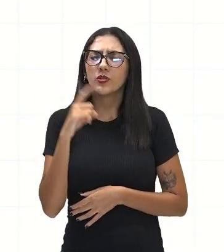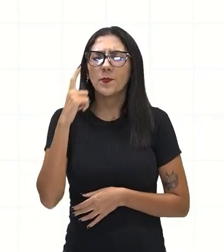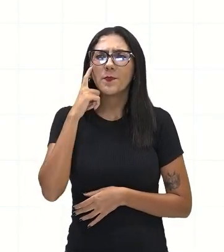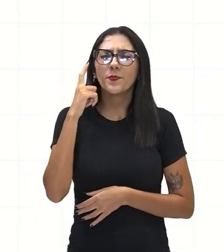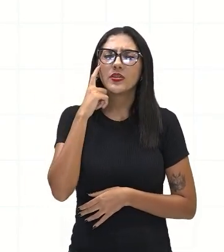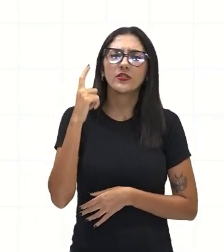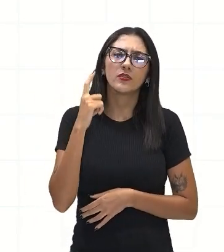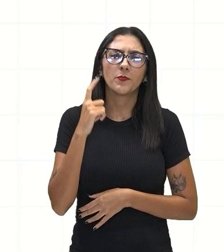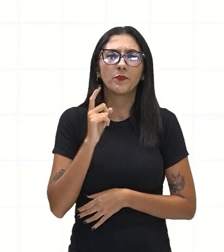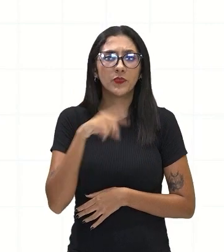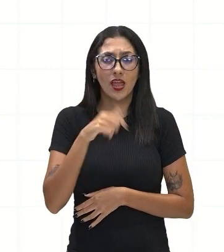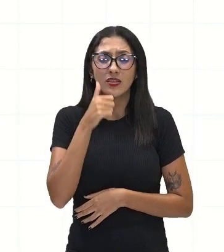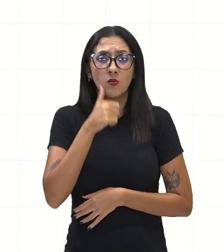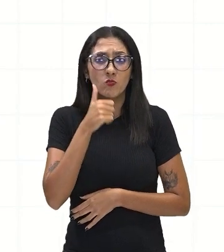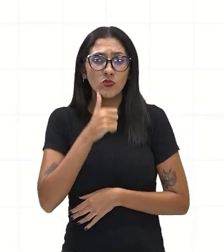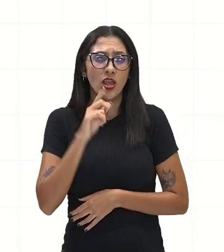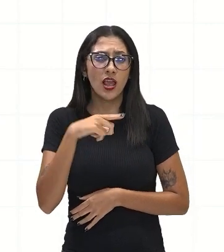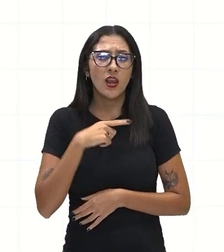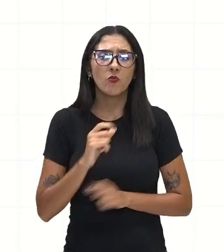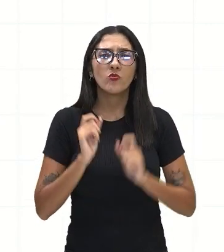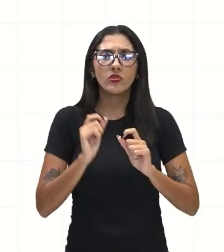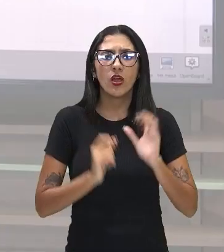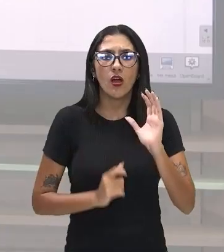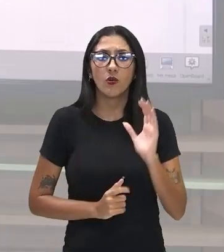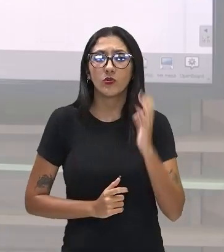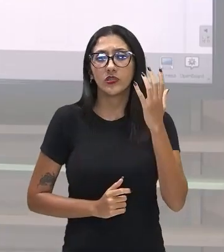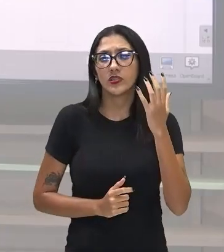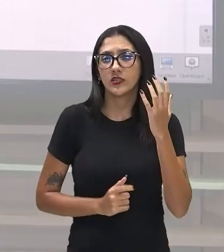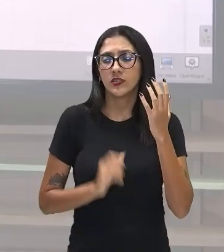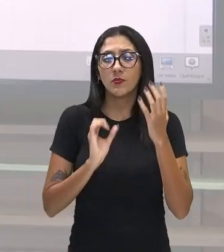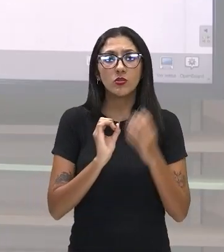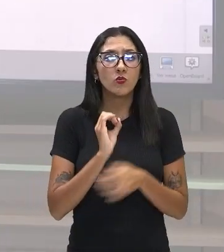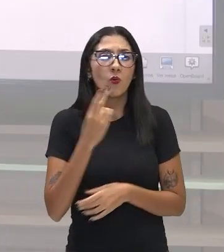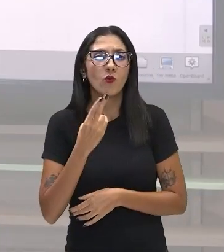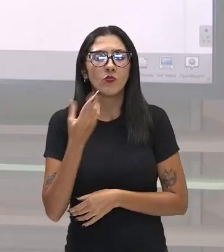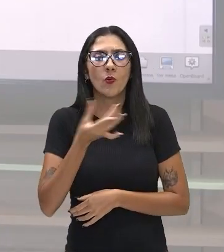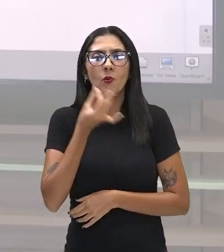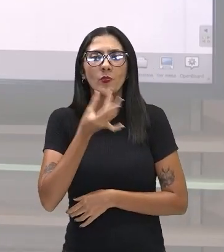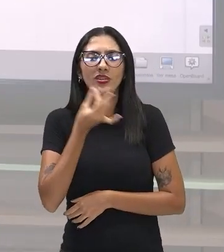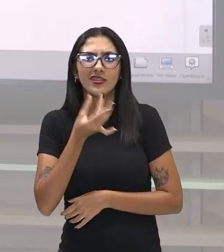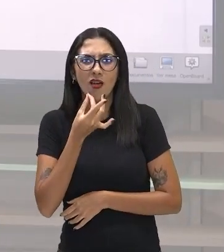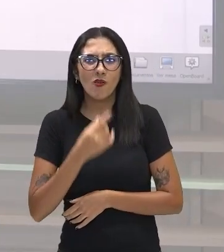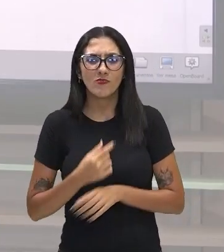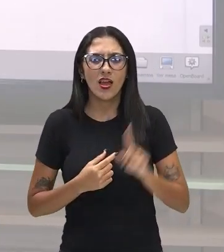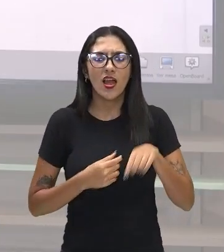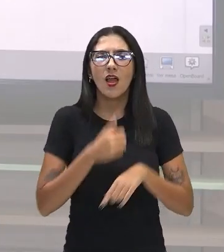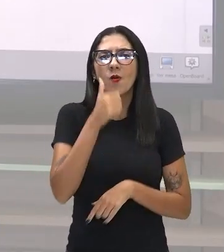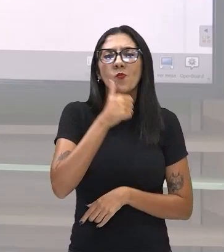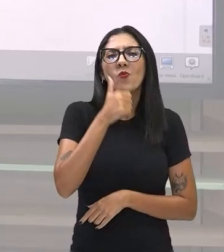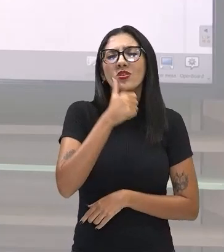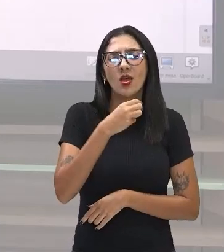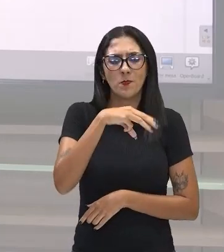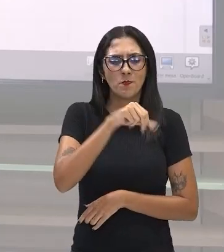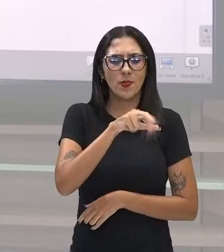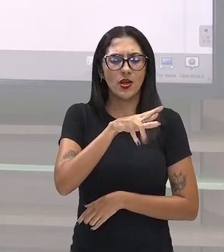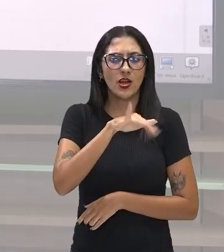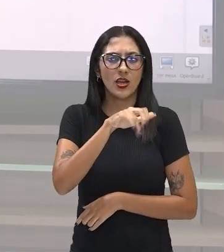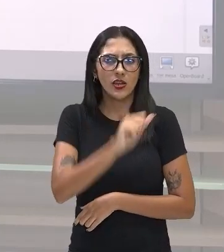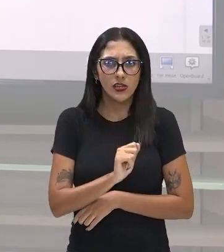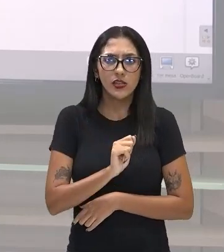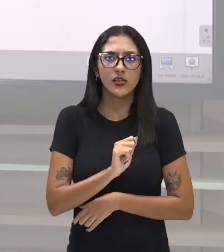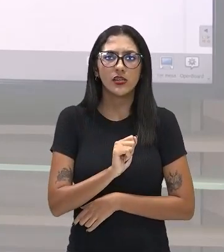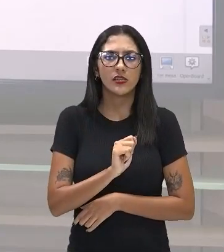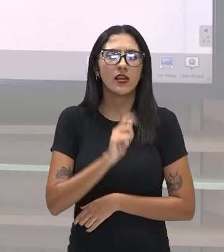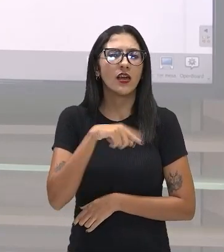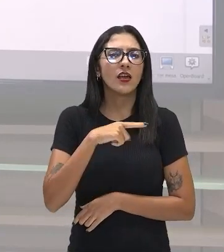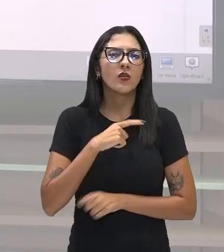isso aqui é fato ou opinião? Marília Mendonça era uma cantora brasileira de sucesso. Para você,